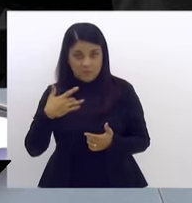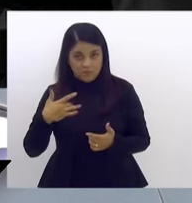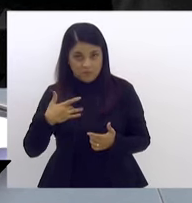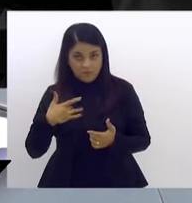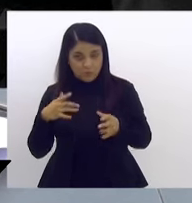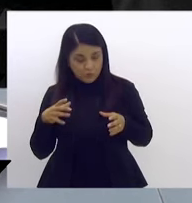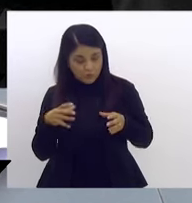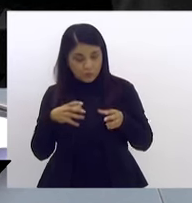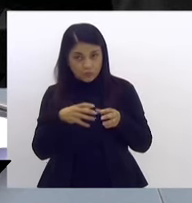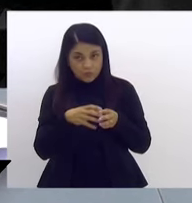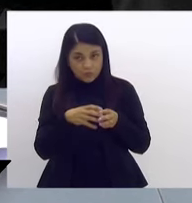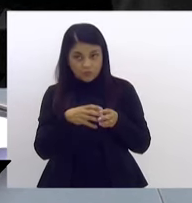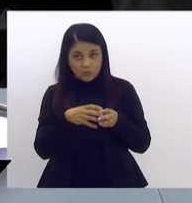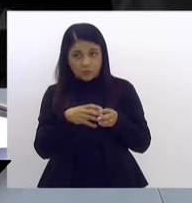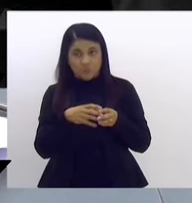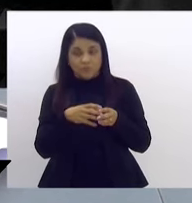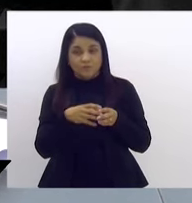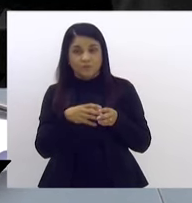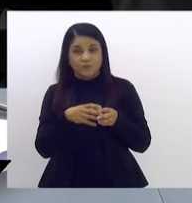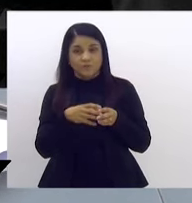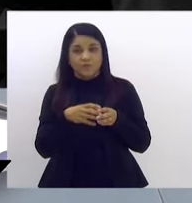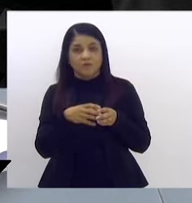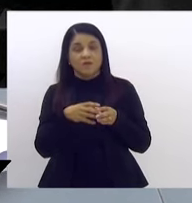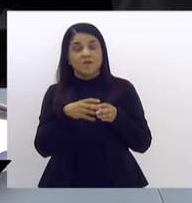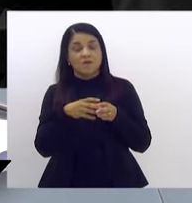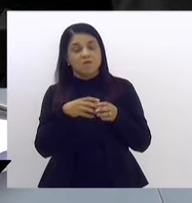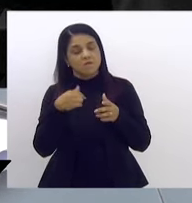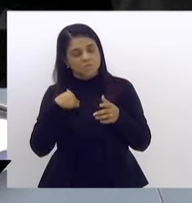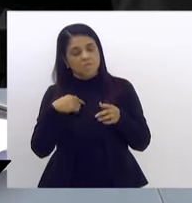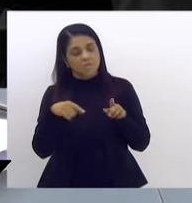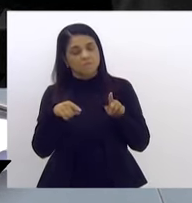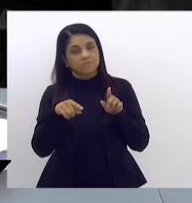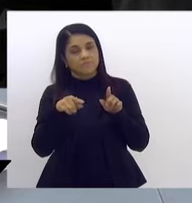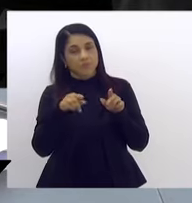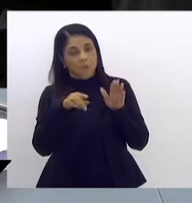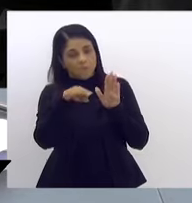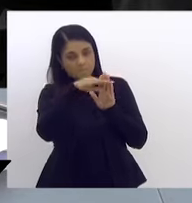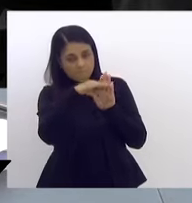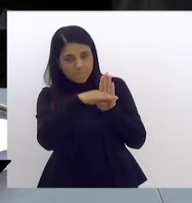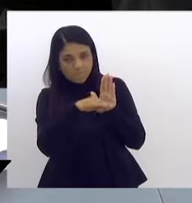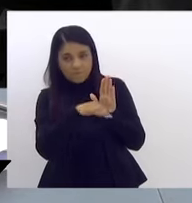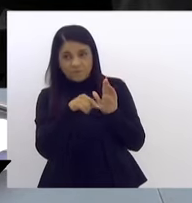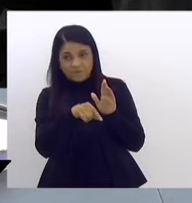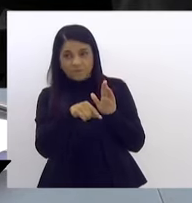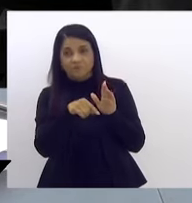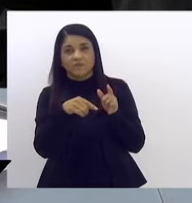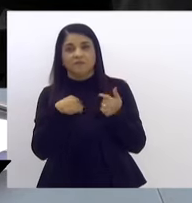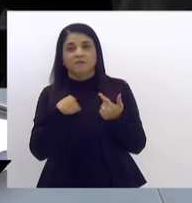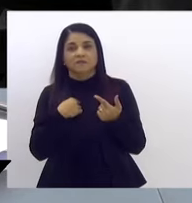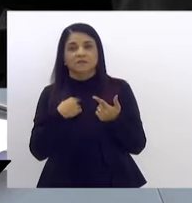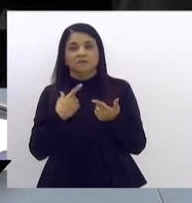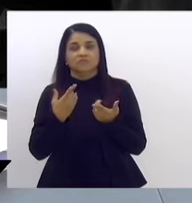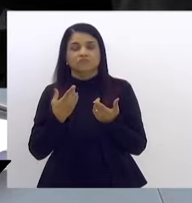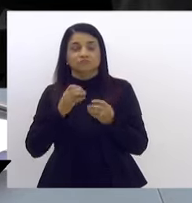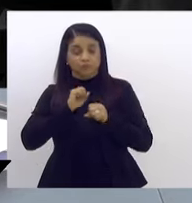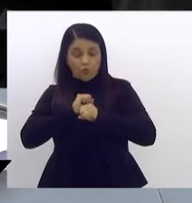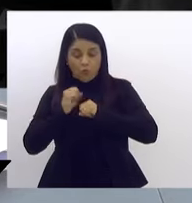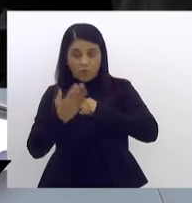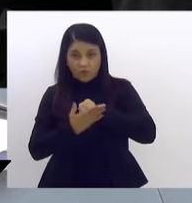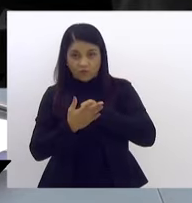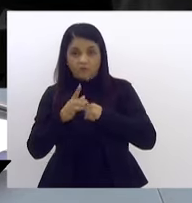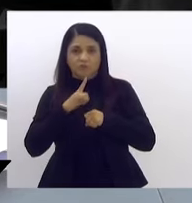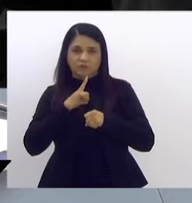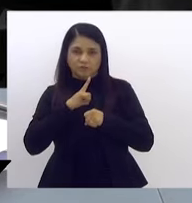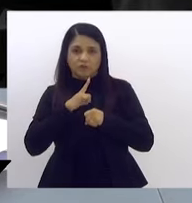Serafim tá indo exatamente para esse programa né fruto dos efeitos deletérios da covid e